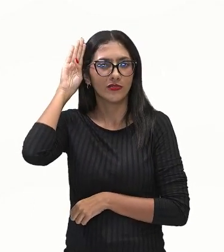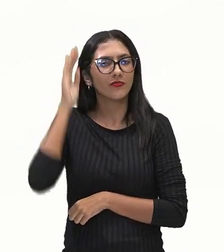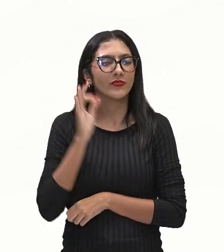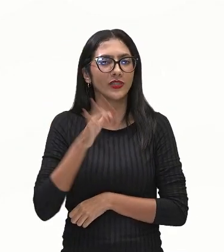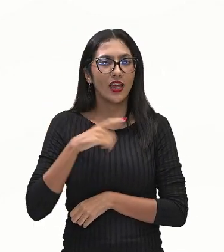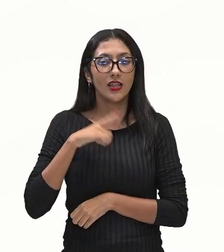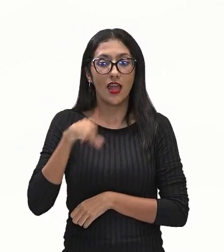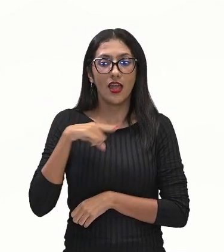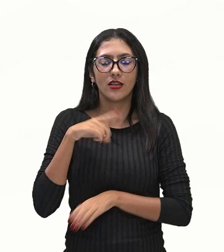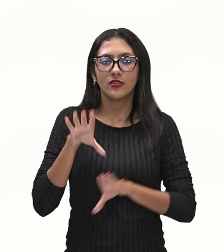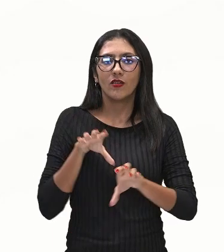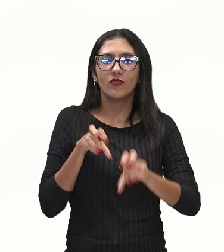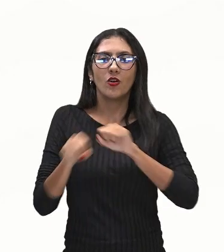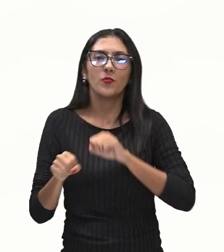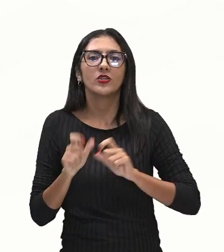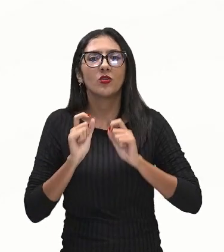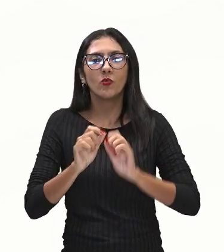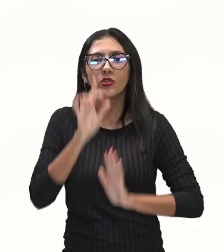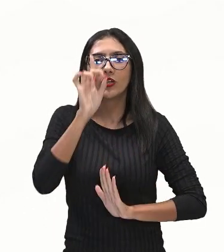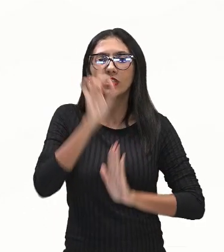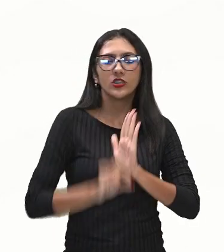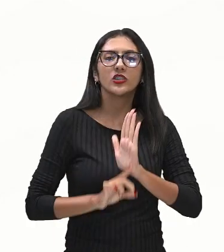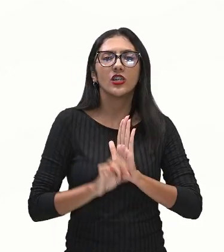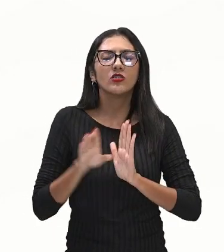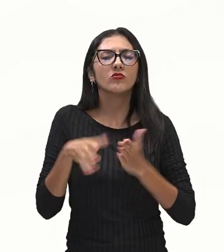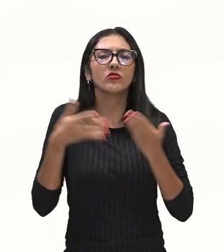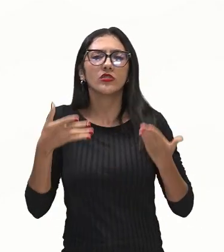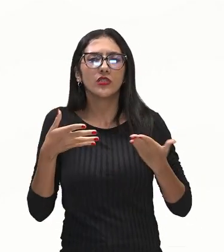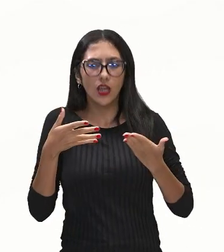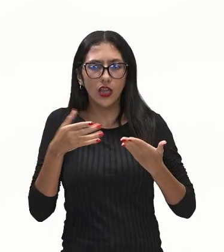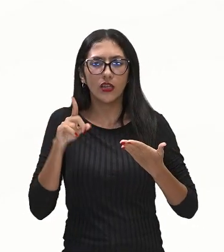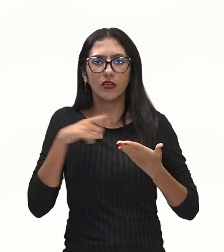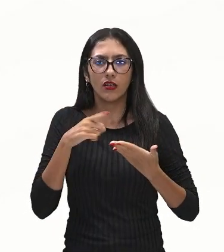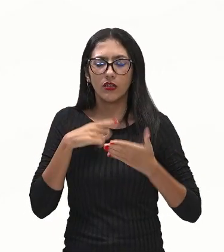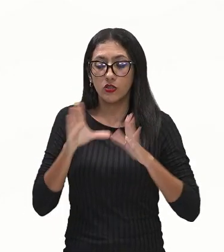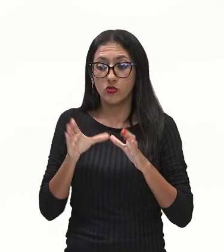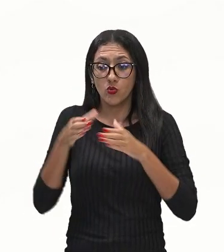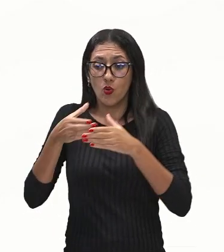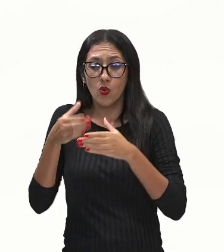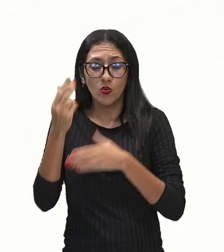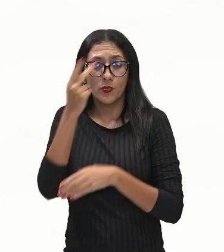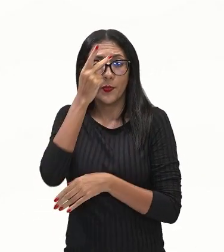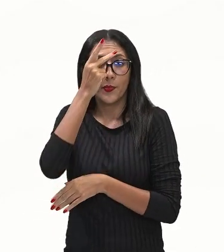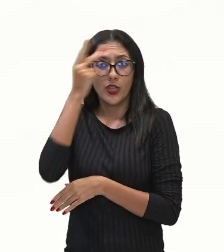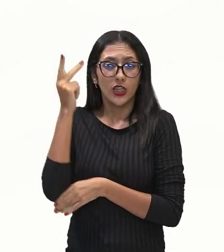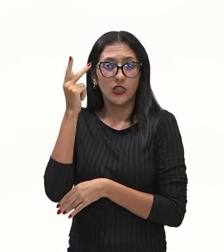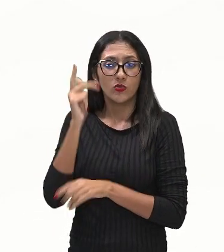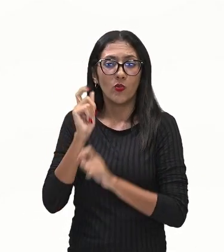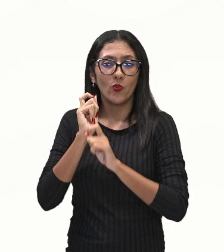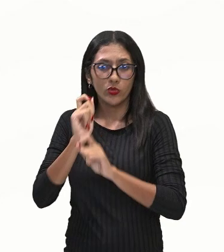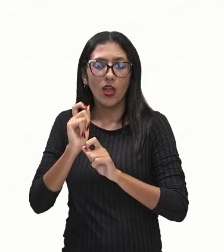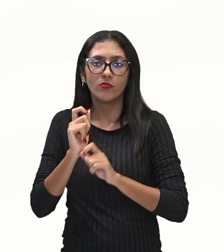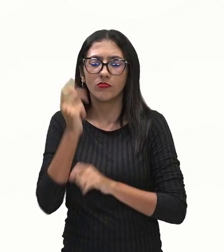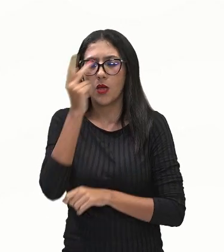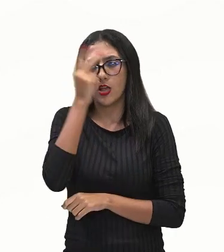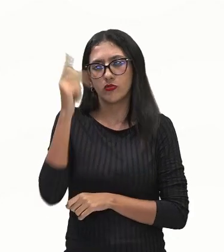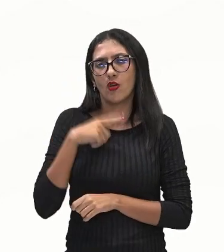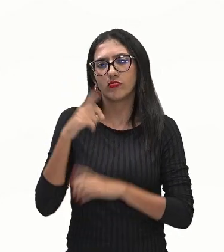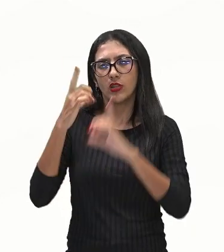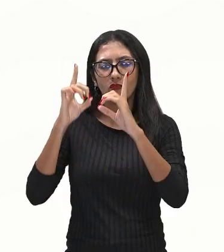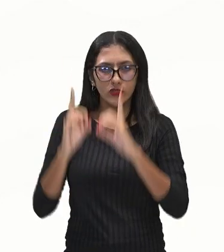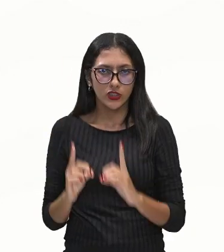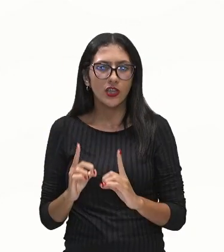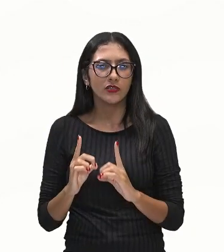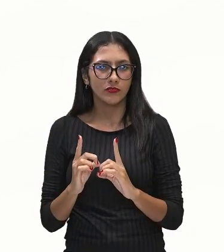um direito de quem? Justamente das chamadas aí pessoas com deficiência.